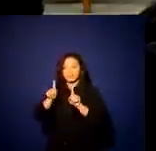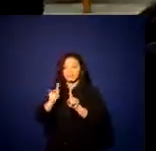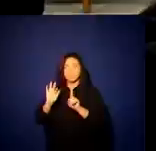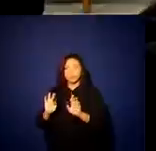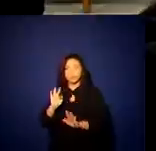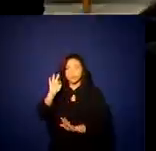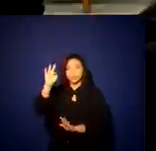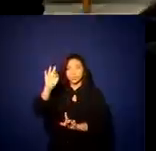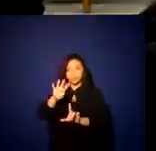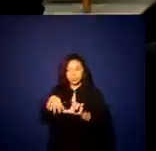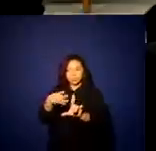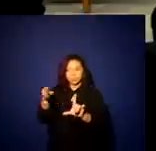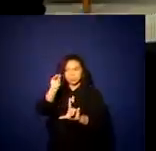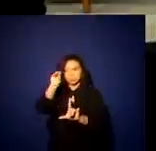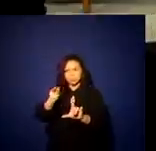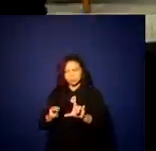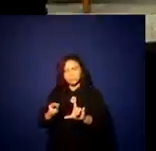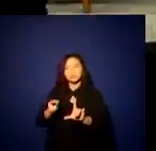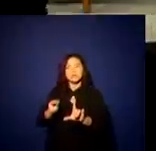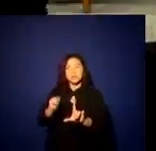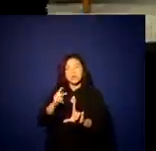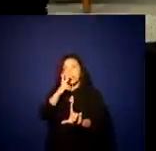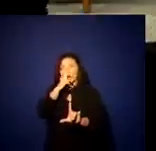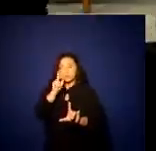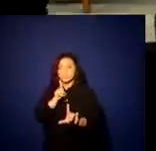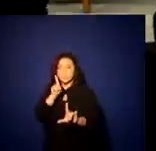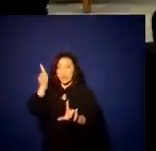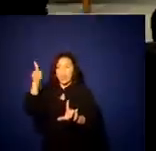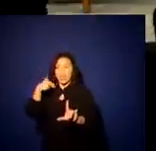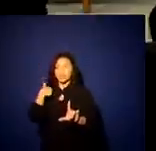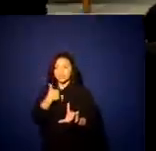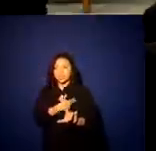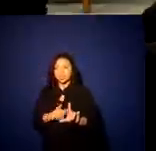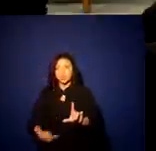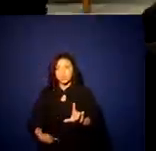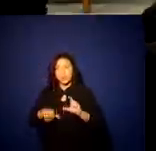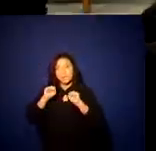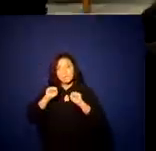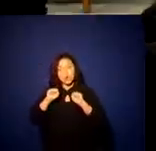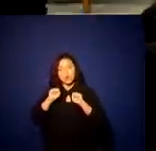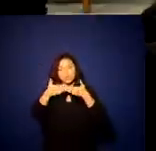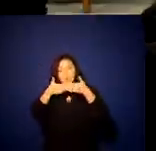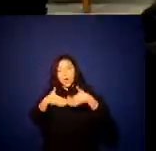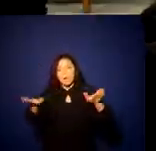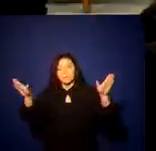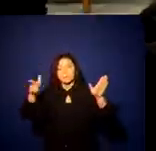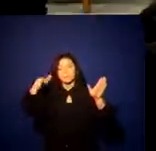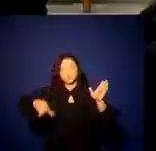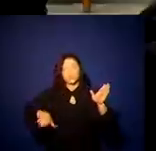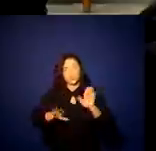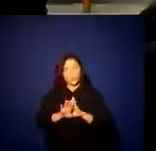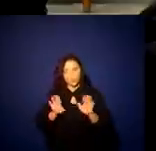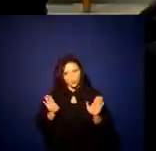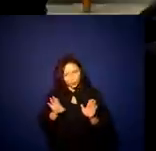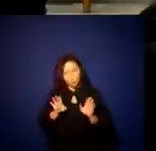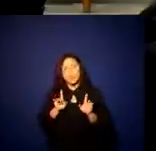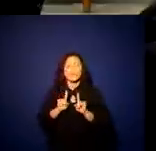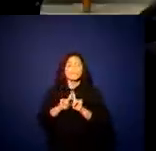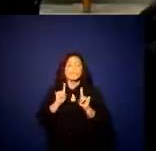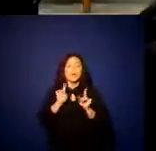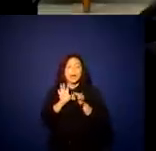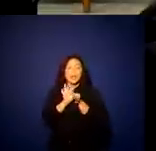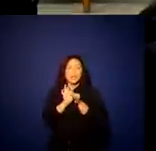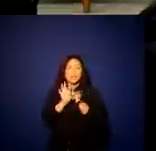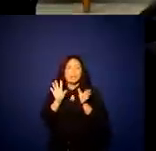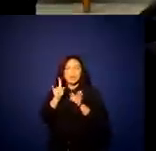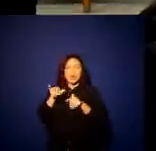na China acontecendo como o mercado tá dizendo aqui tem e a gente sai de uma janela onde não tem mais liberação